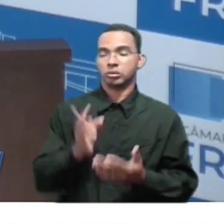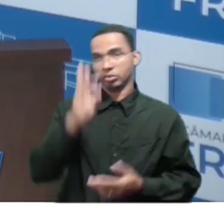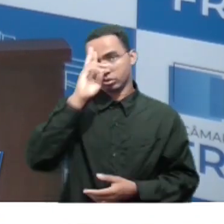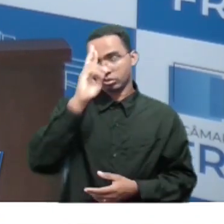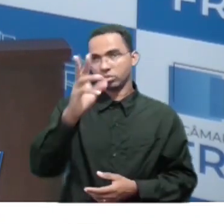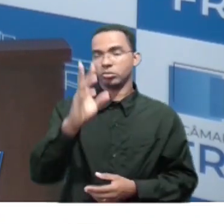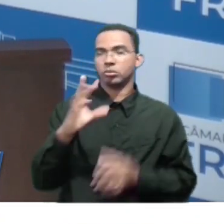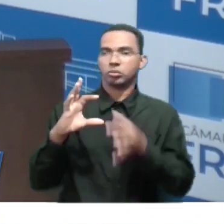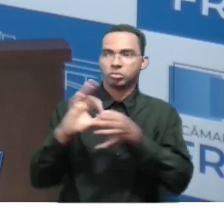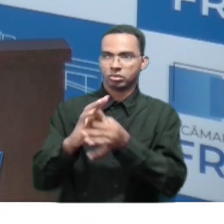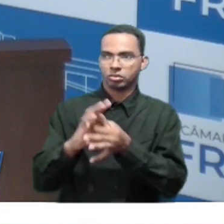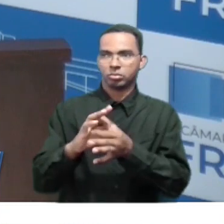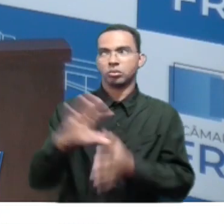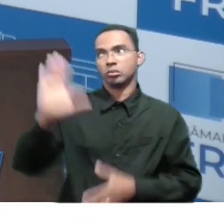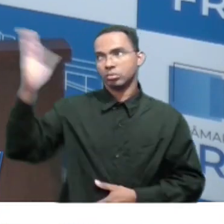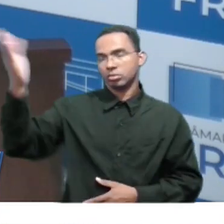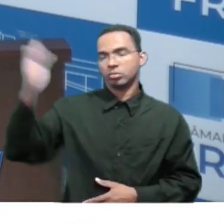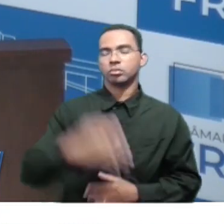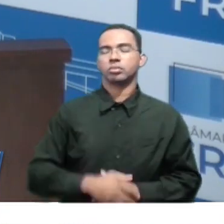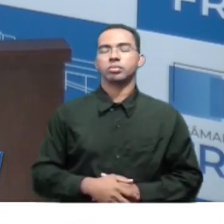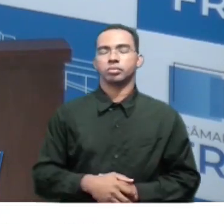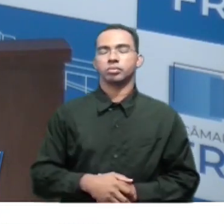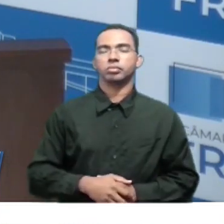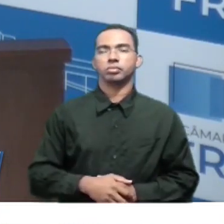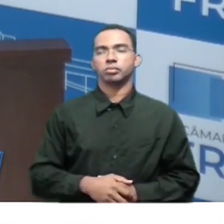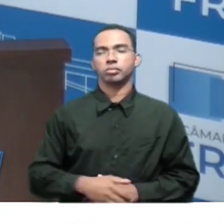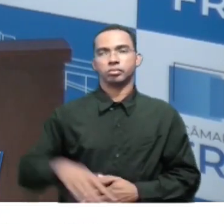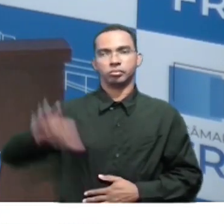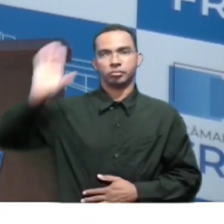Jorginho, por favor. Pois não. Bom,